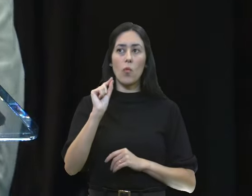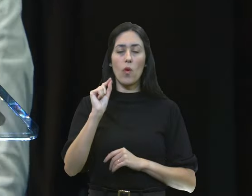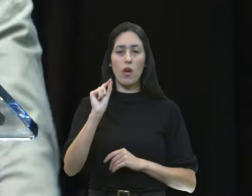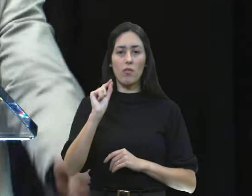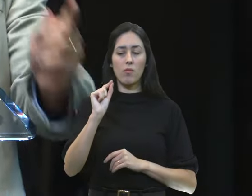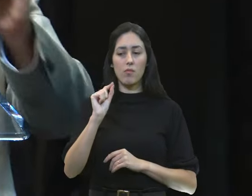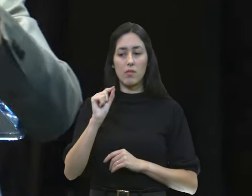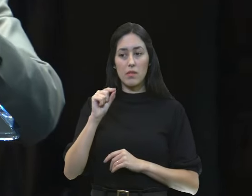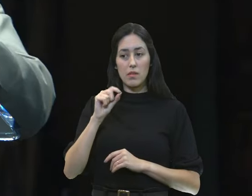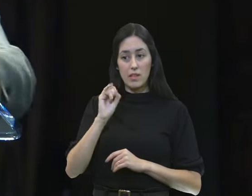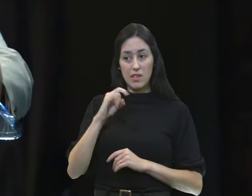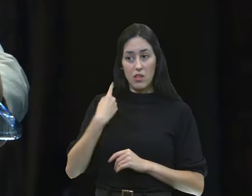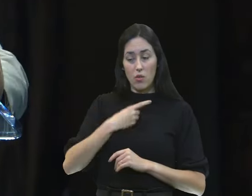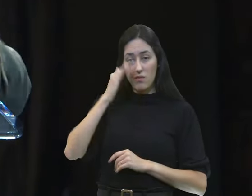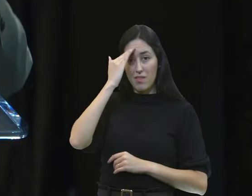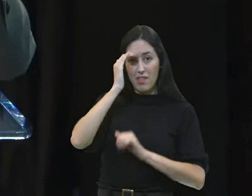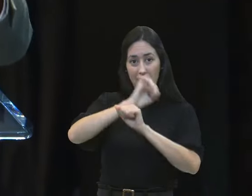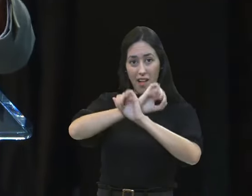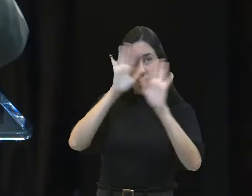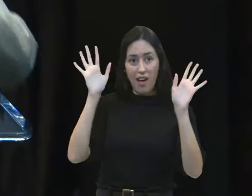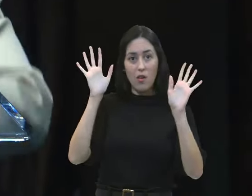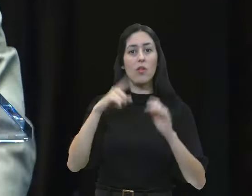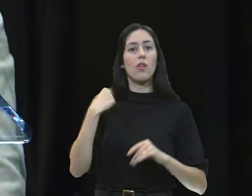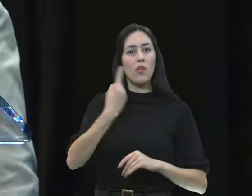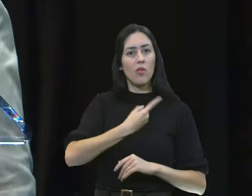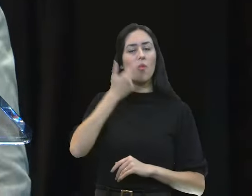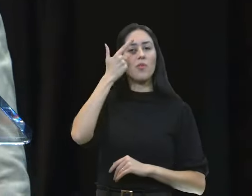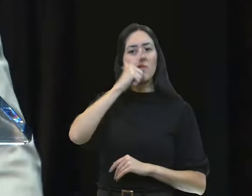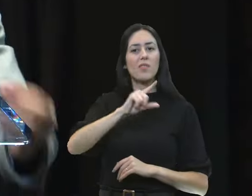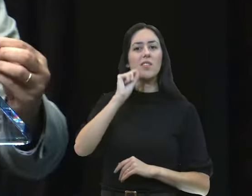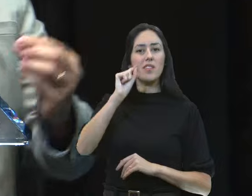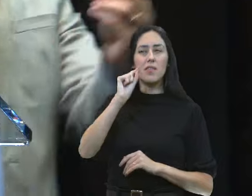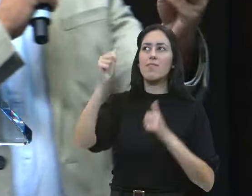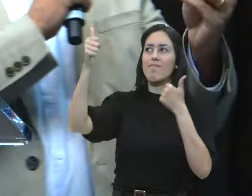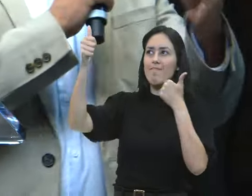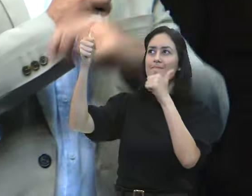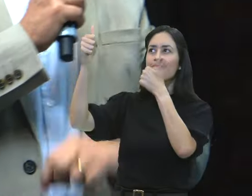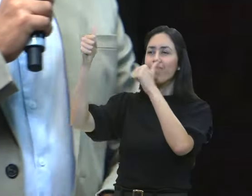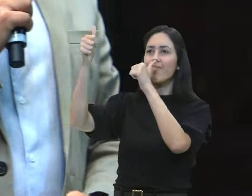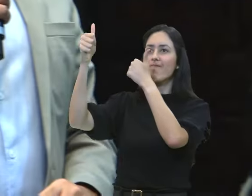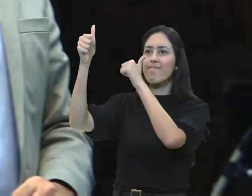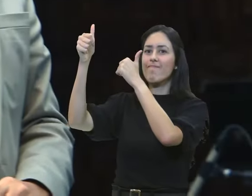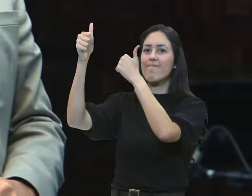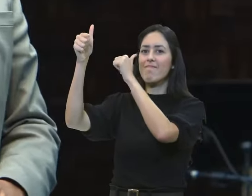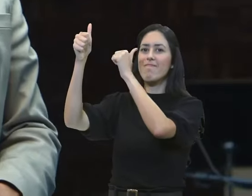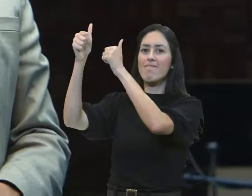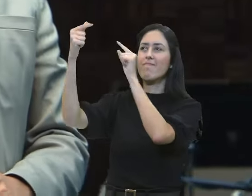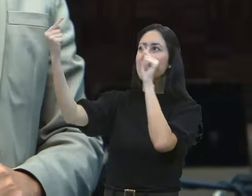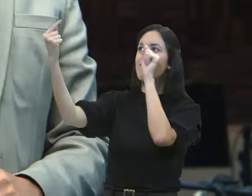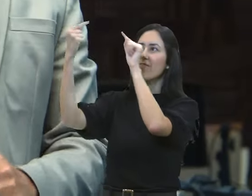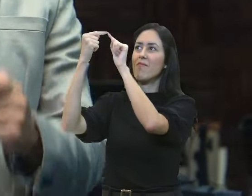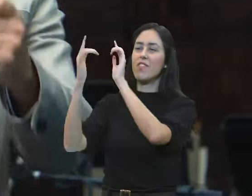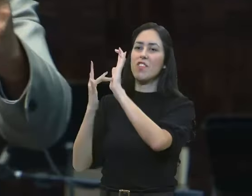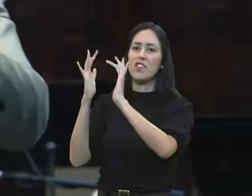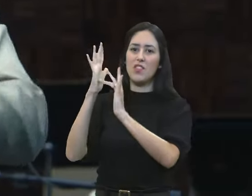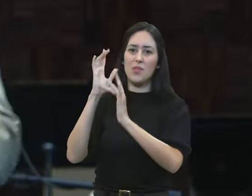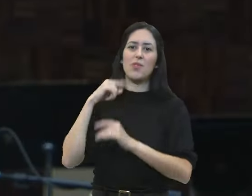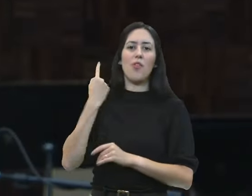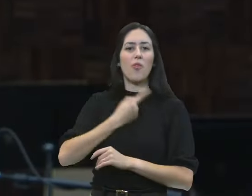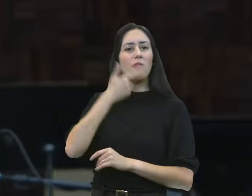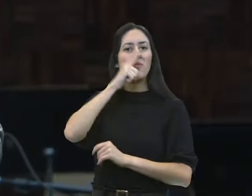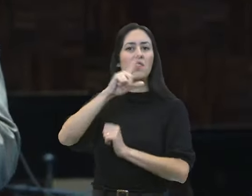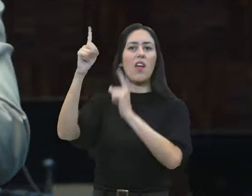espiritual, nós damos passos na direção de Jesus. E quando a gente dá esses passos, a gente encontra